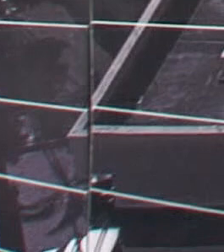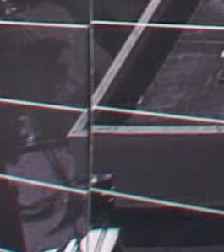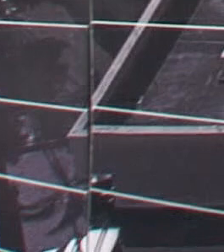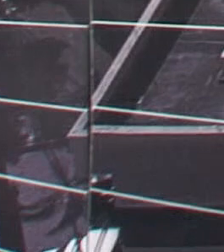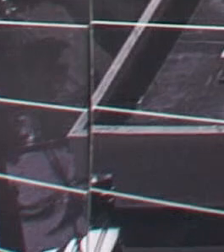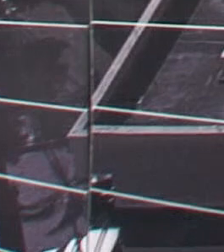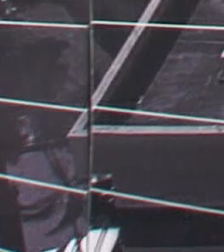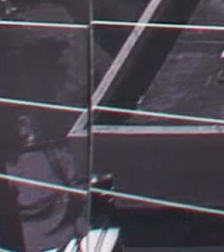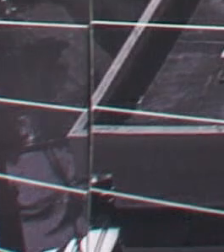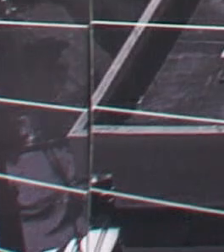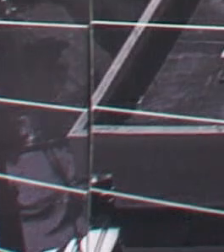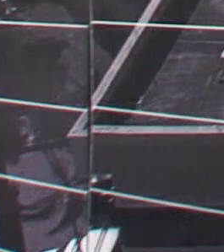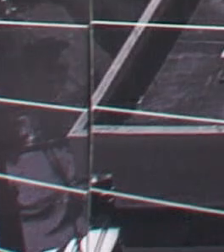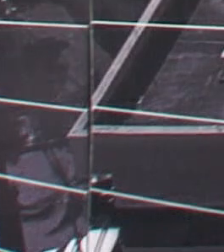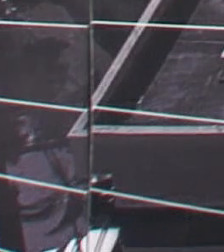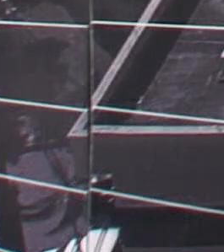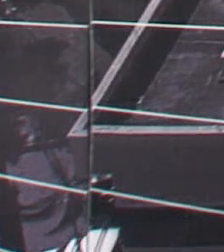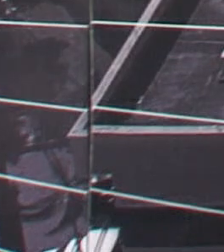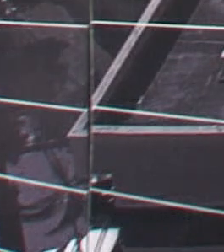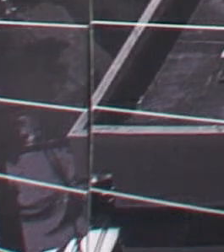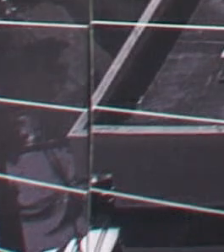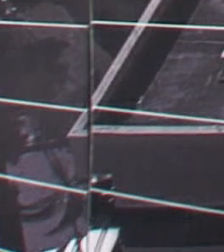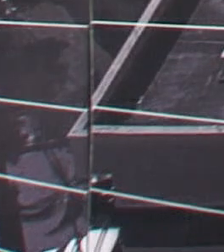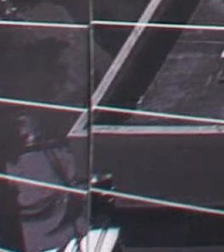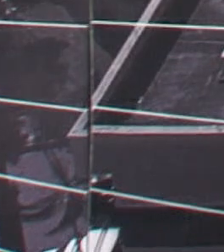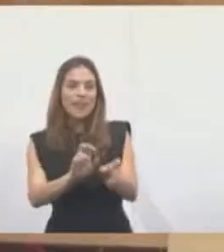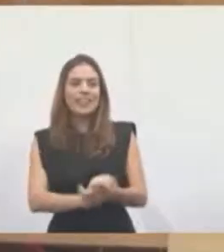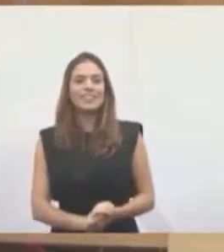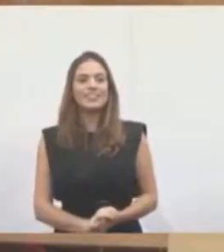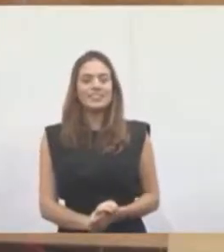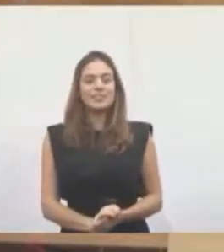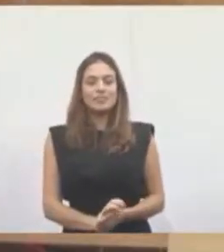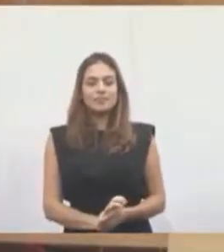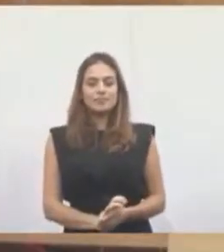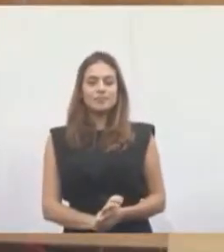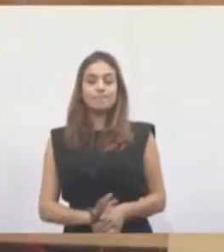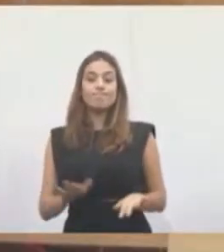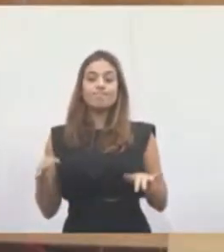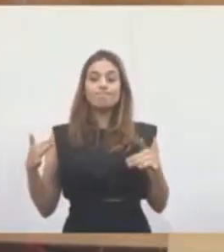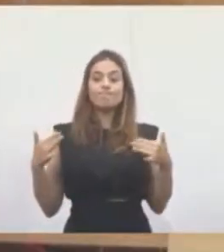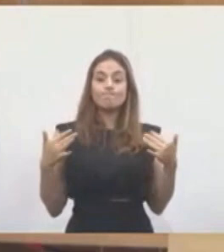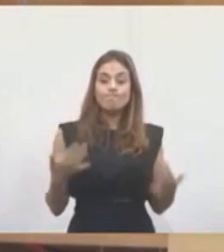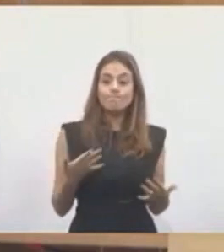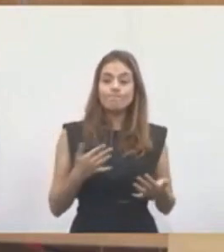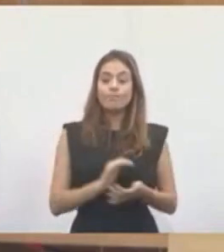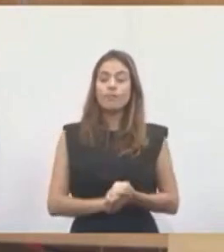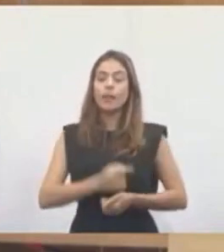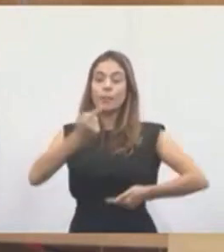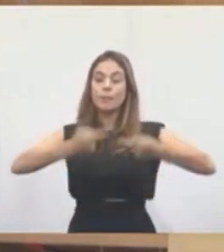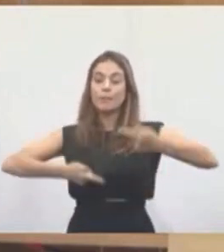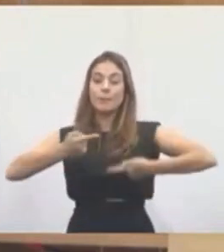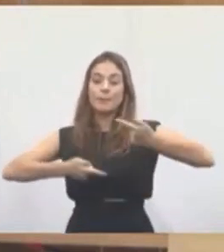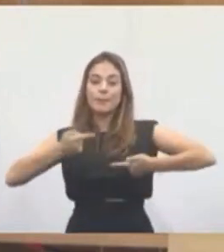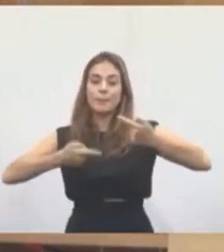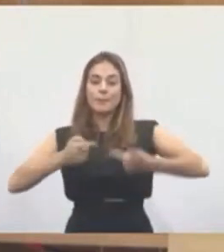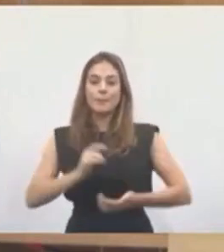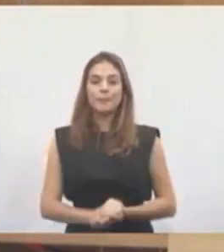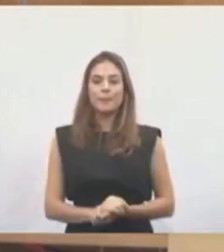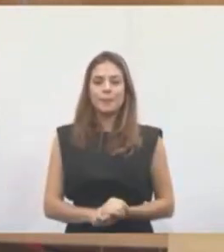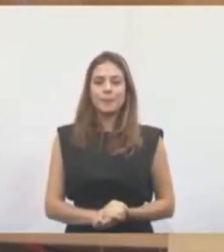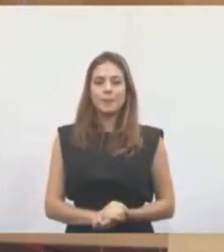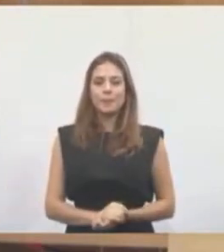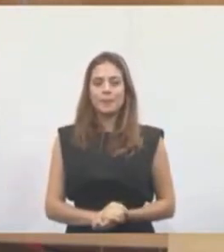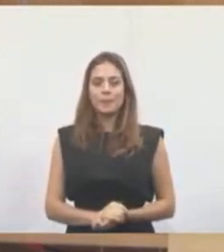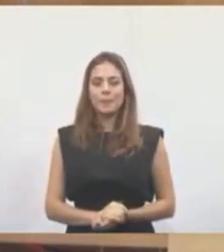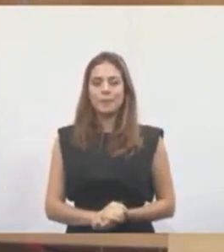conseguiu colaborar com a Associação Atlética Colônia. Acompanhe. Já como político, né, eu